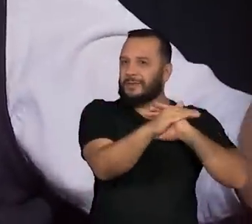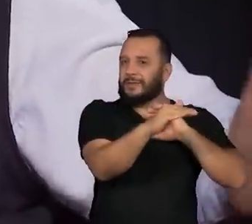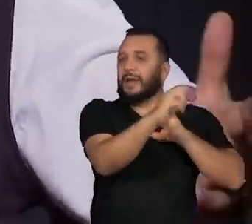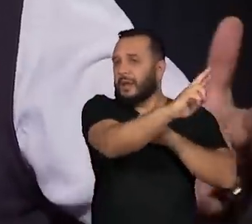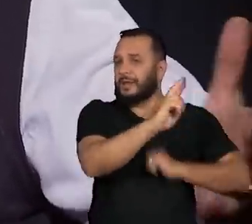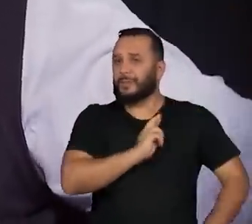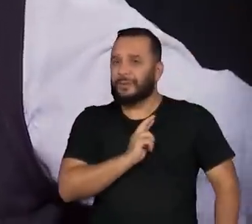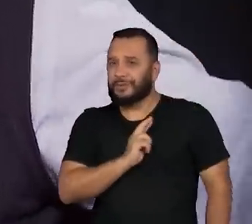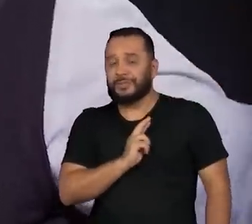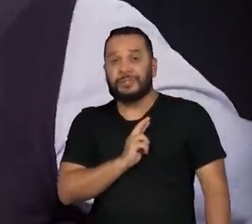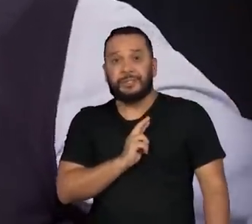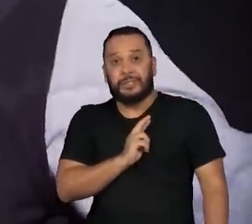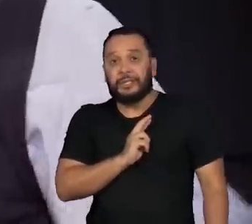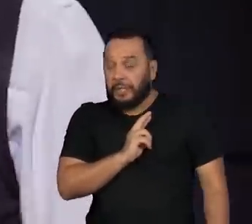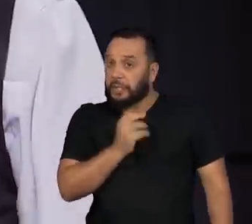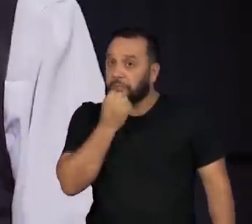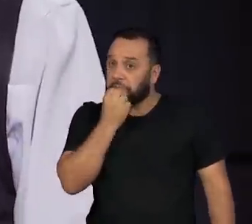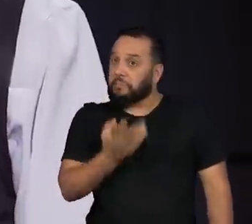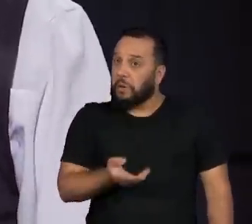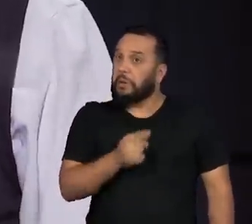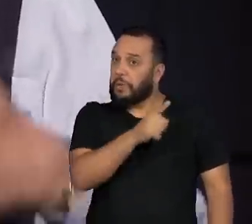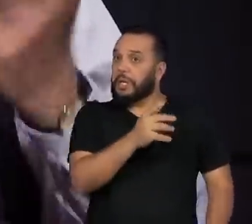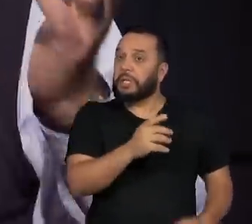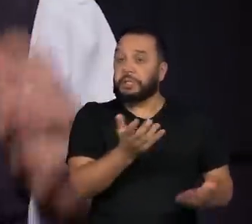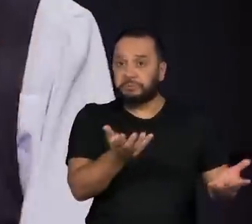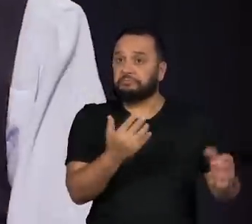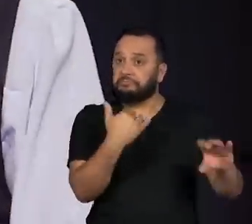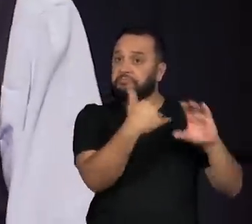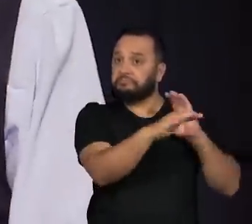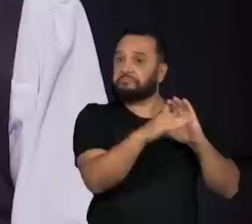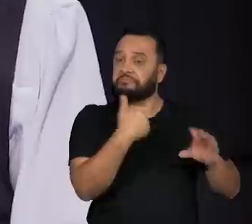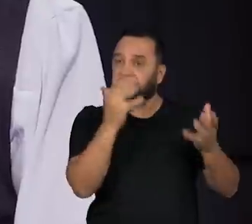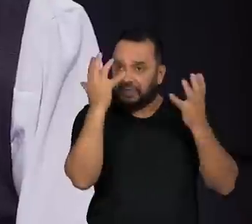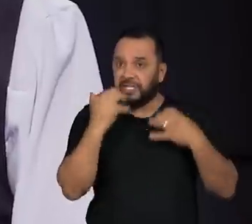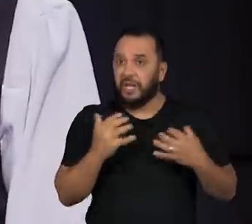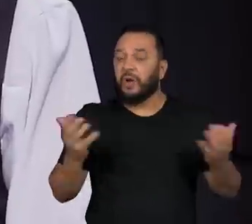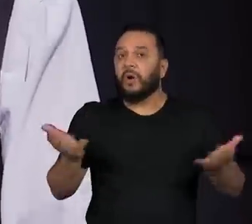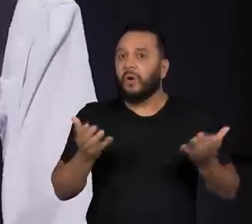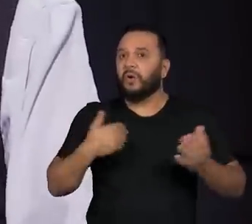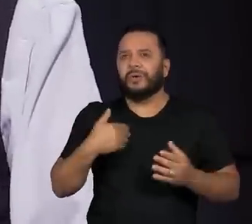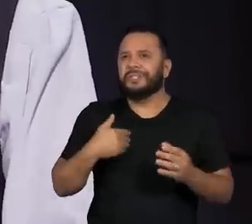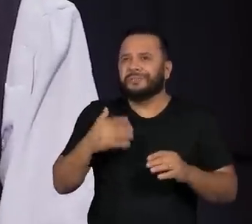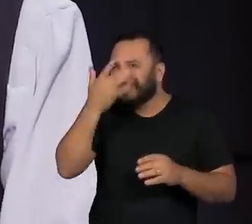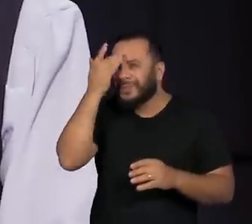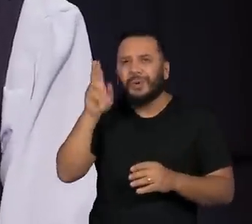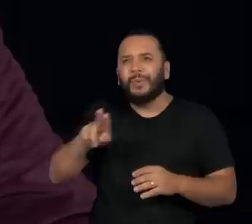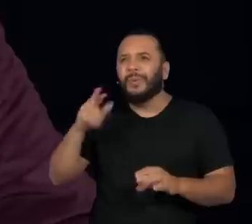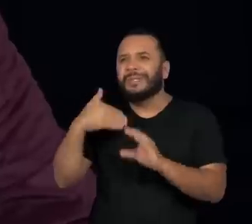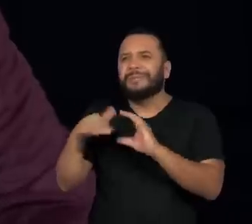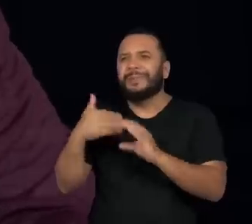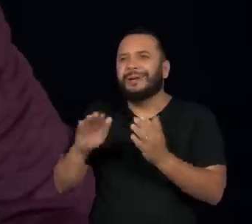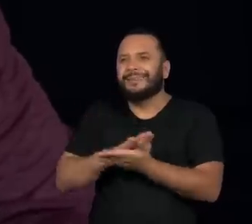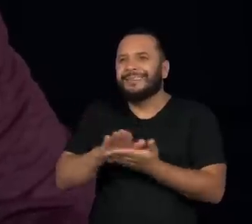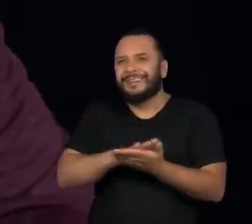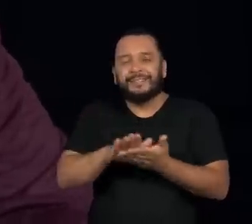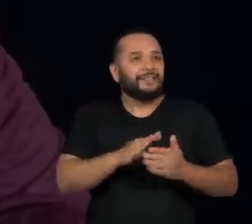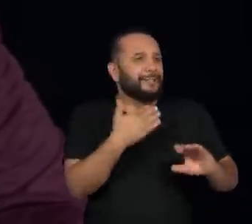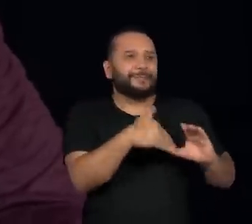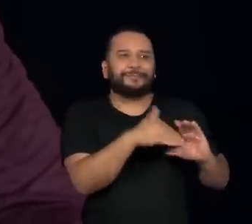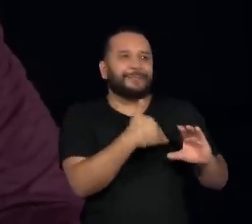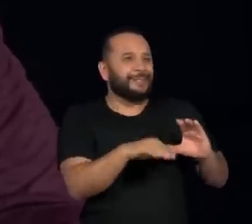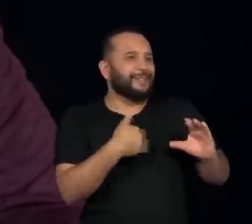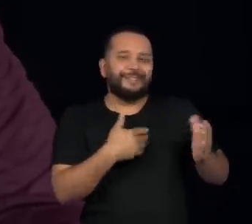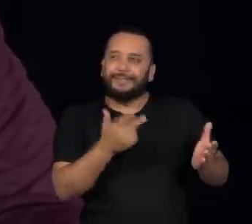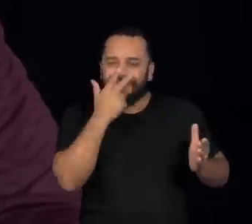cara não respondia porque dizia os caras mandou e-mail é um cara sério quer dizer hoje né Hoje eu caí mesmo o cara nem ler mais meio tá desprestigiado né